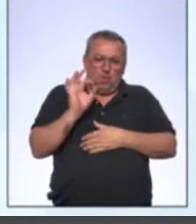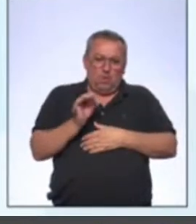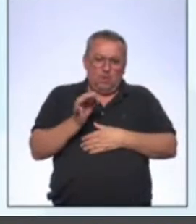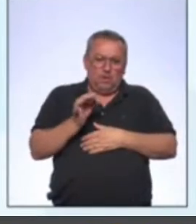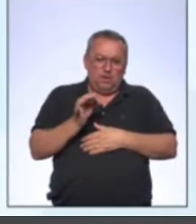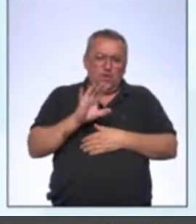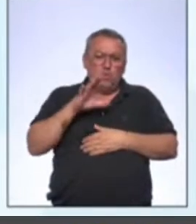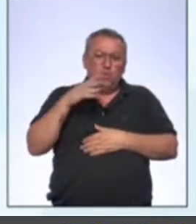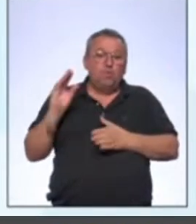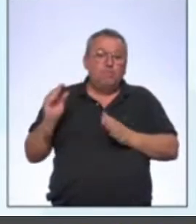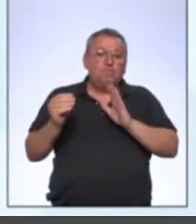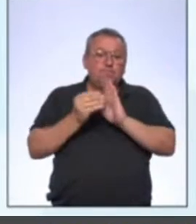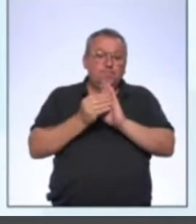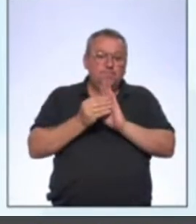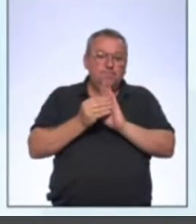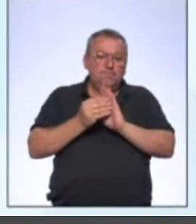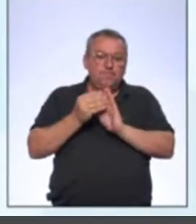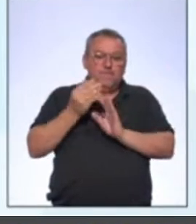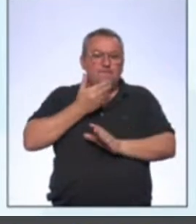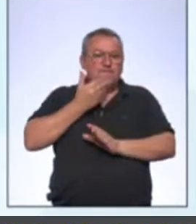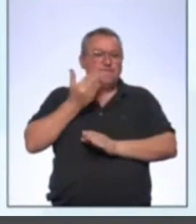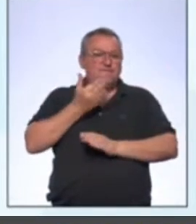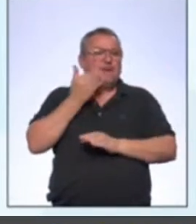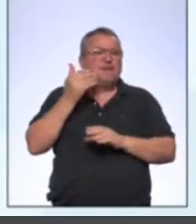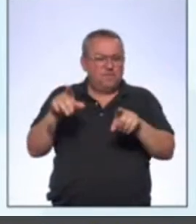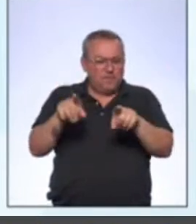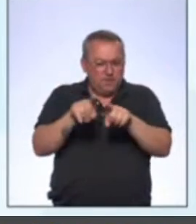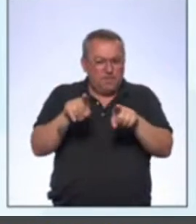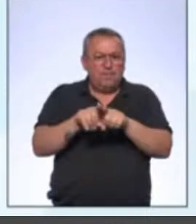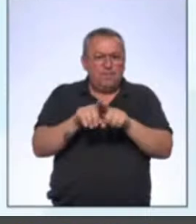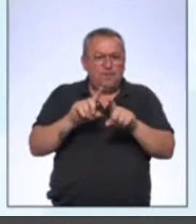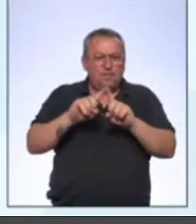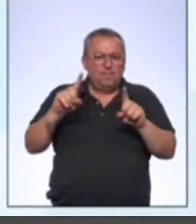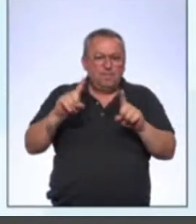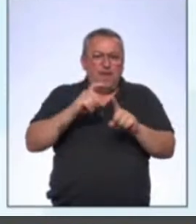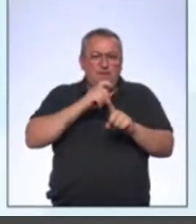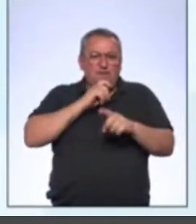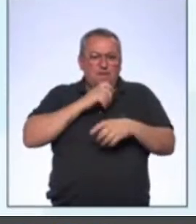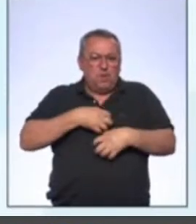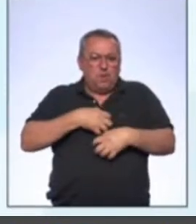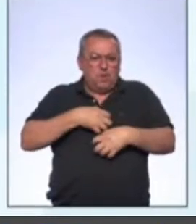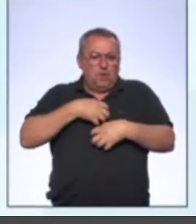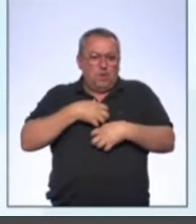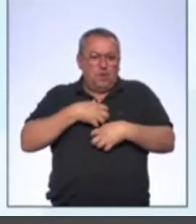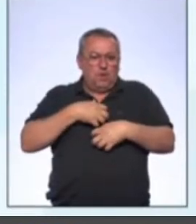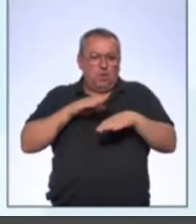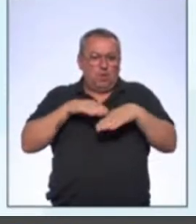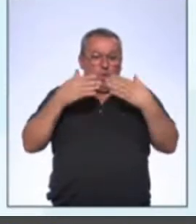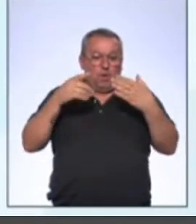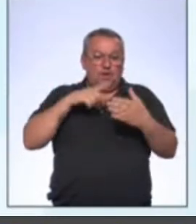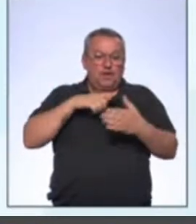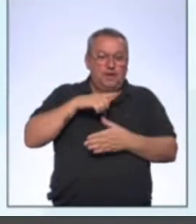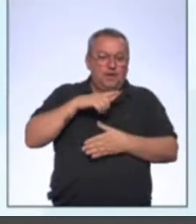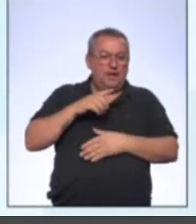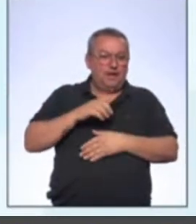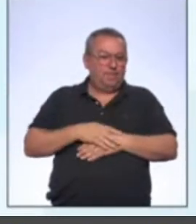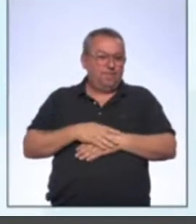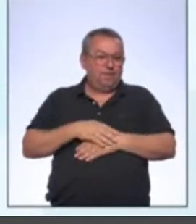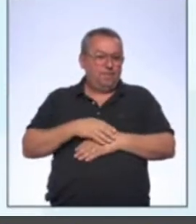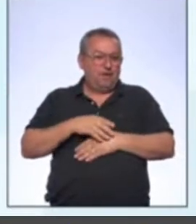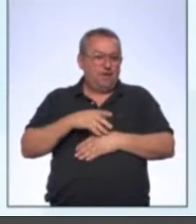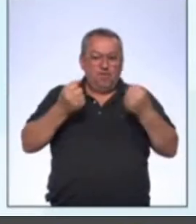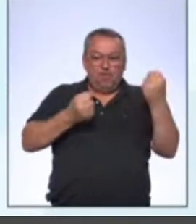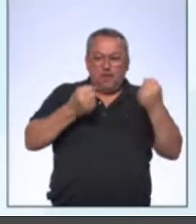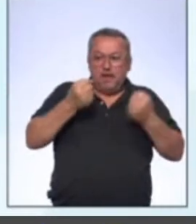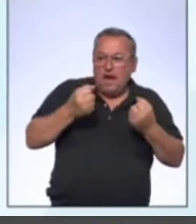que vocês marcaram? É muito fácil essa também, né? Mas frio na barriga também te dá quando você tá de carro,